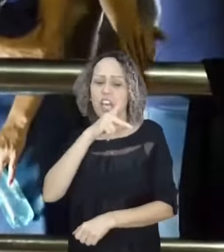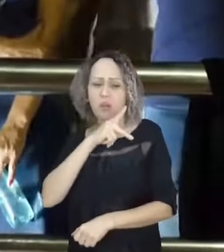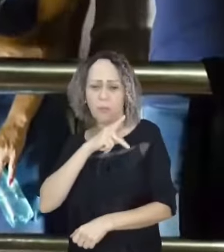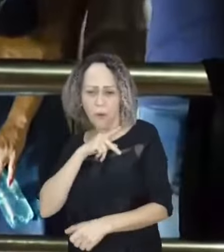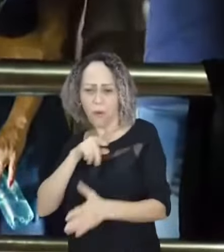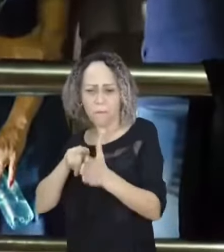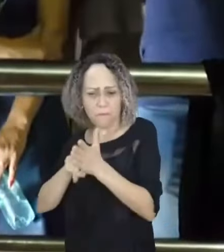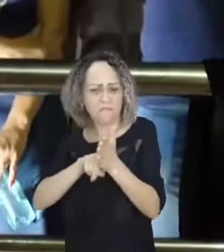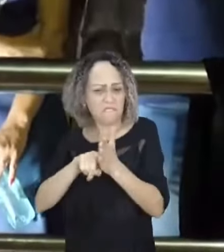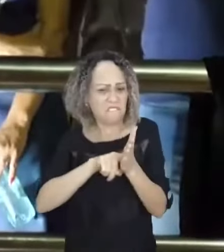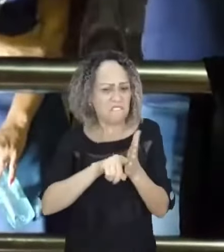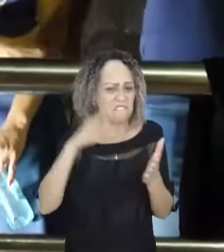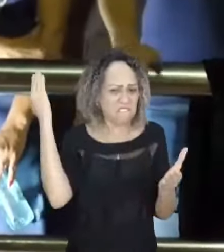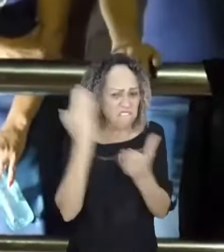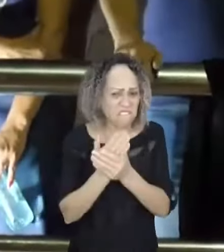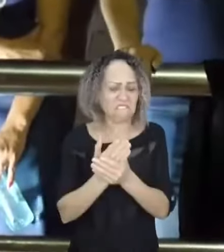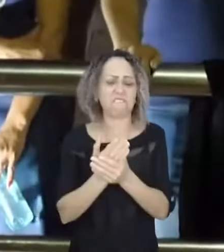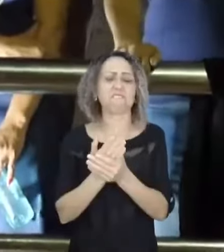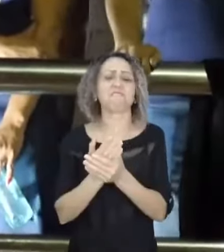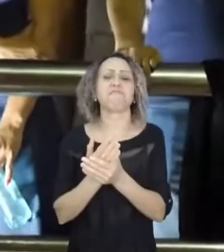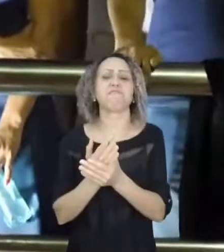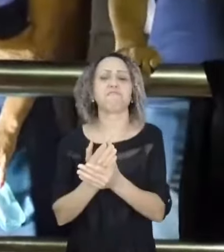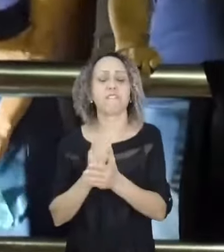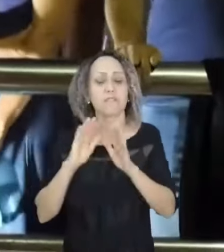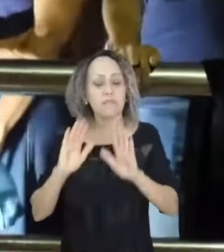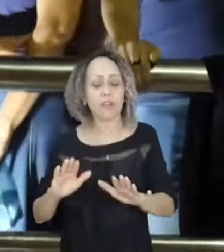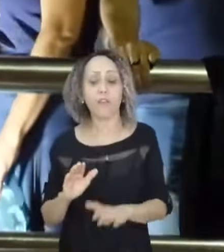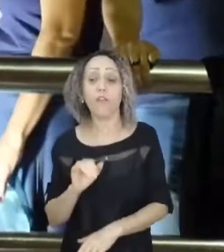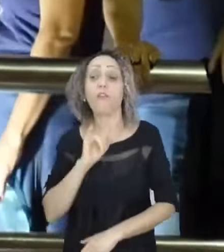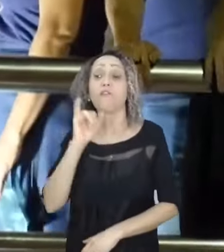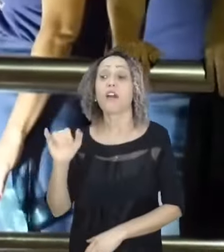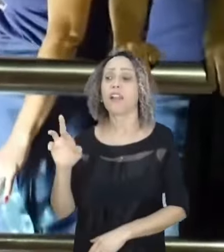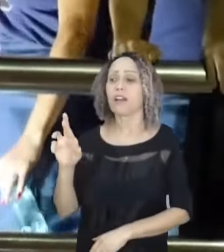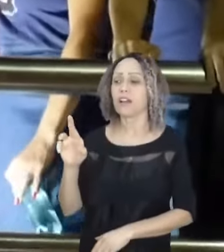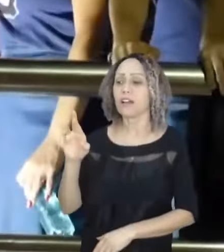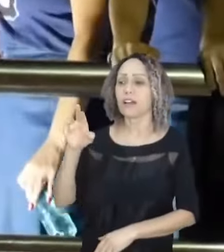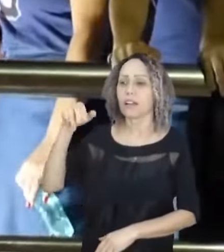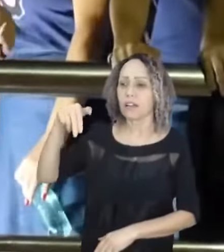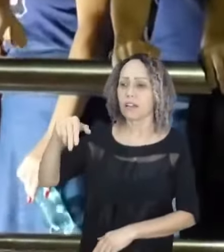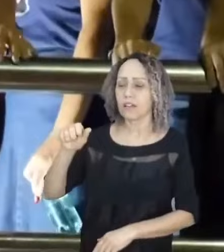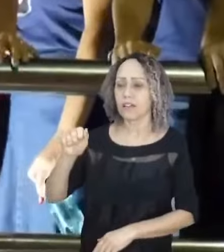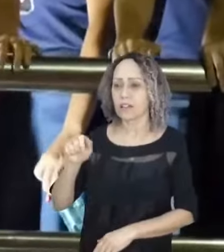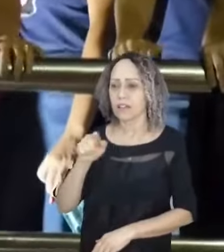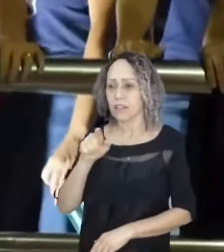país. Quero dizer, Renanzinho, quero dizer que